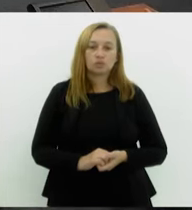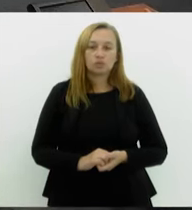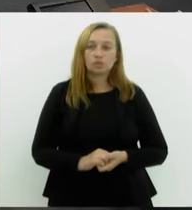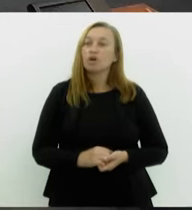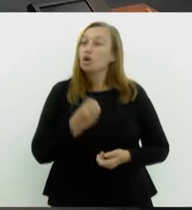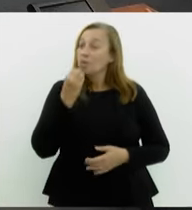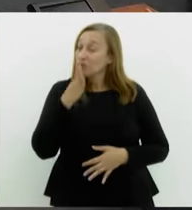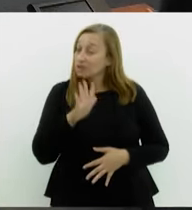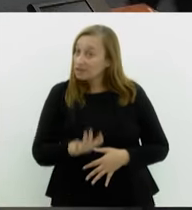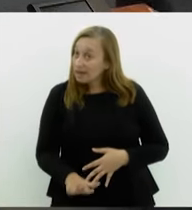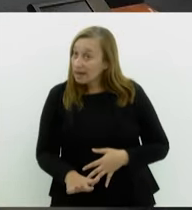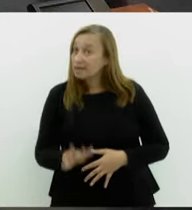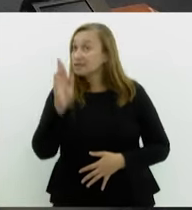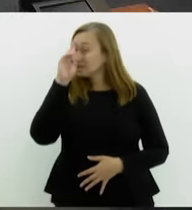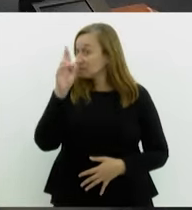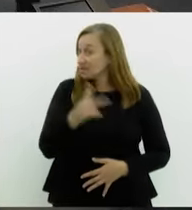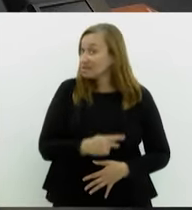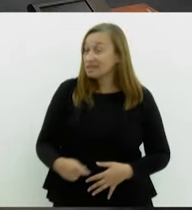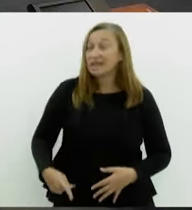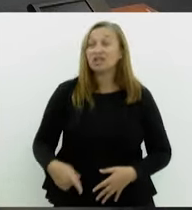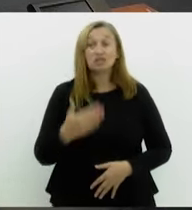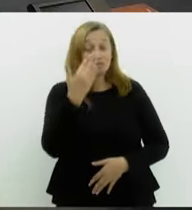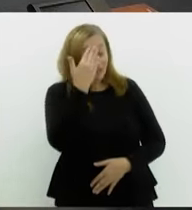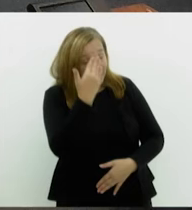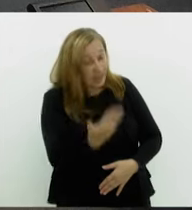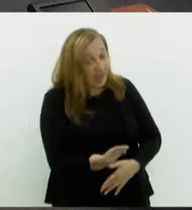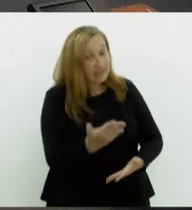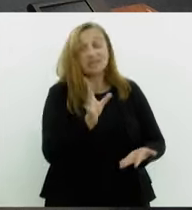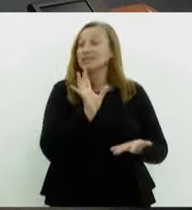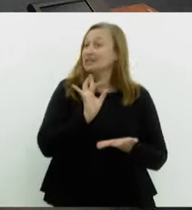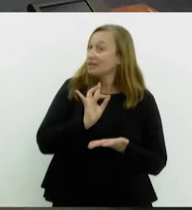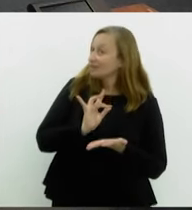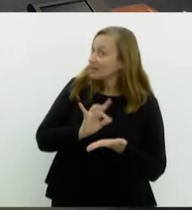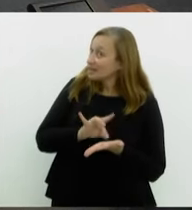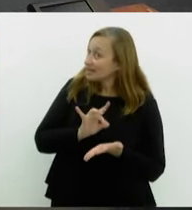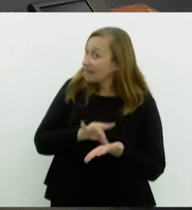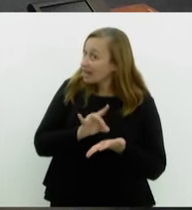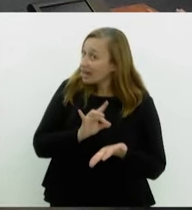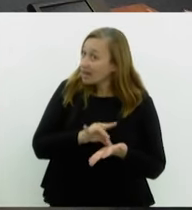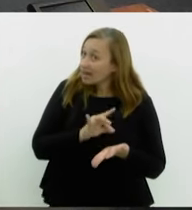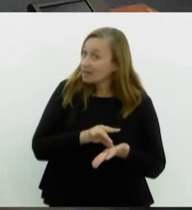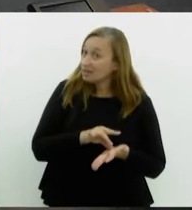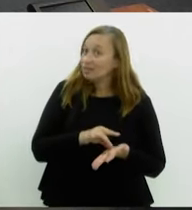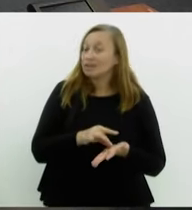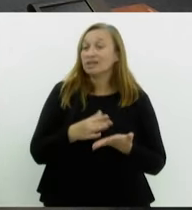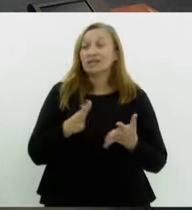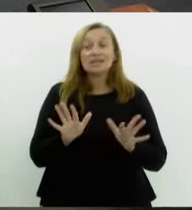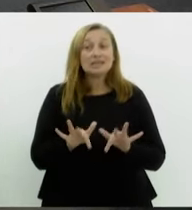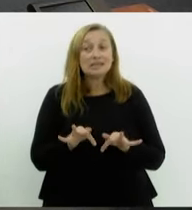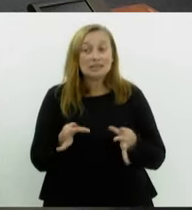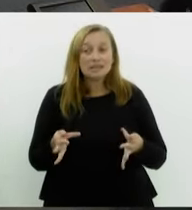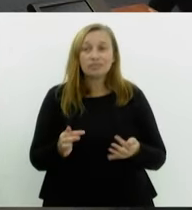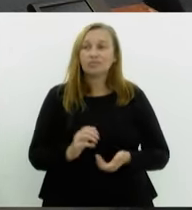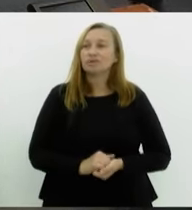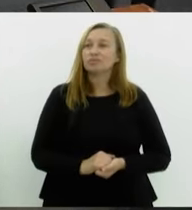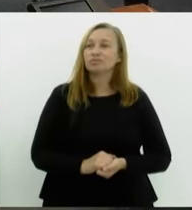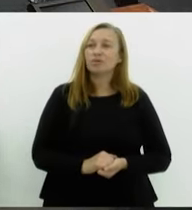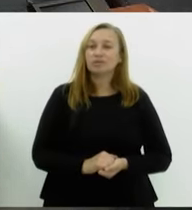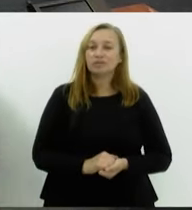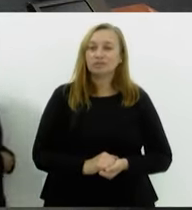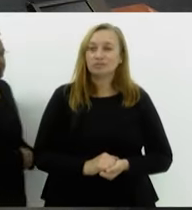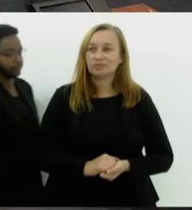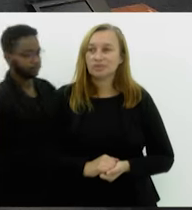Boa tarde, presidente. Boa tarde. Obrigada. Na verdade, de uma forma muito sucinta, o nosso